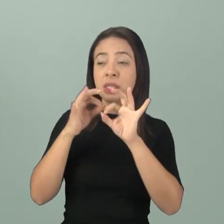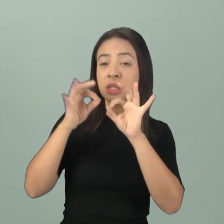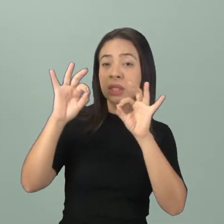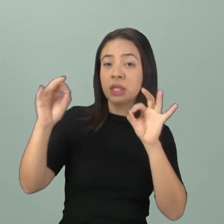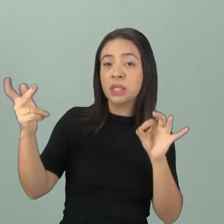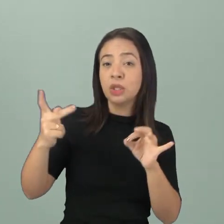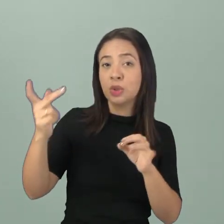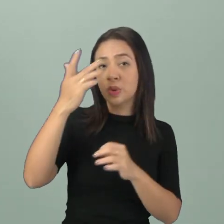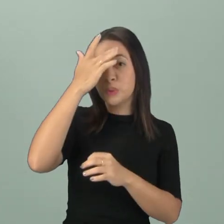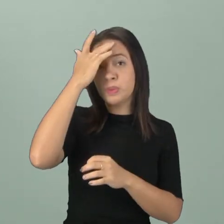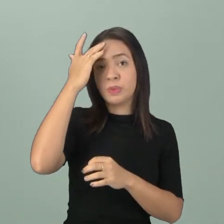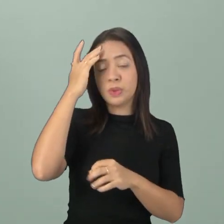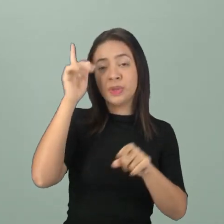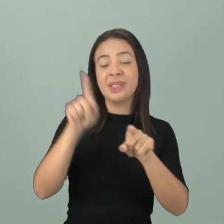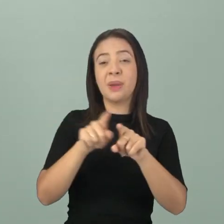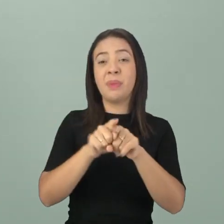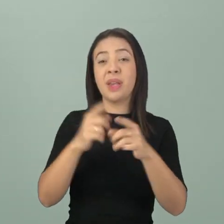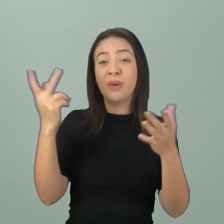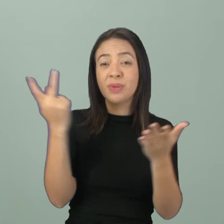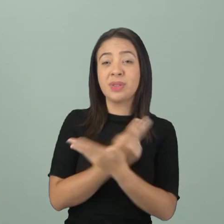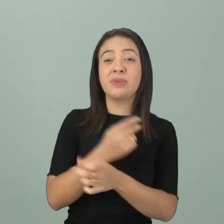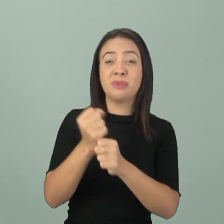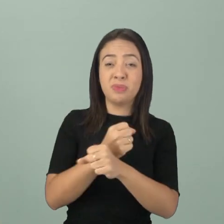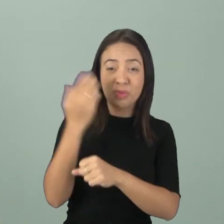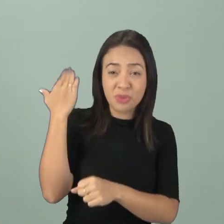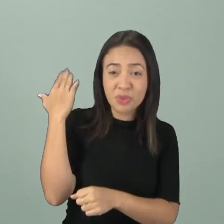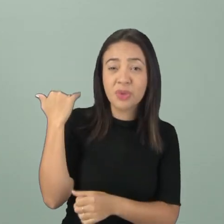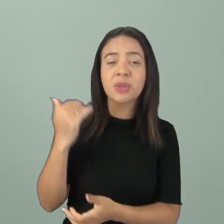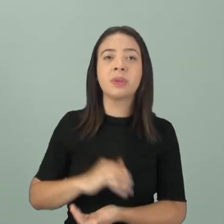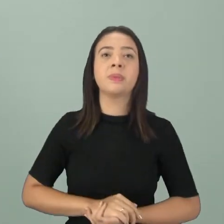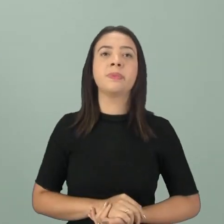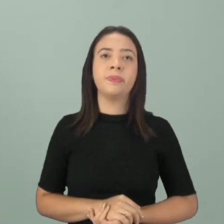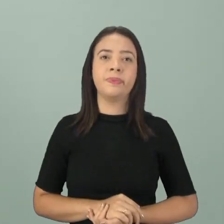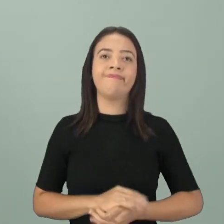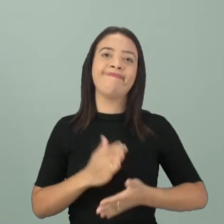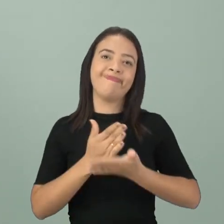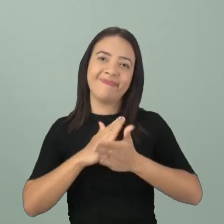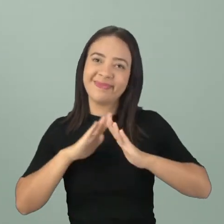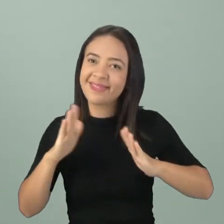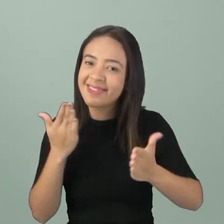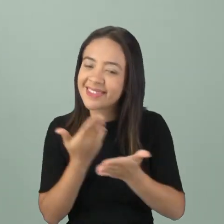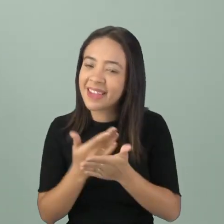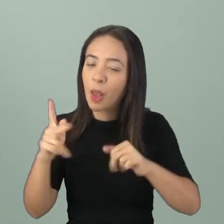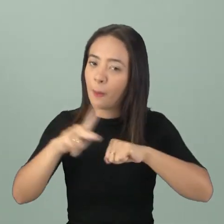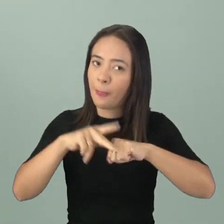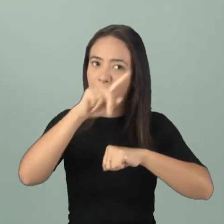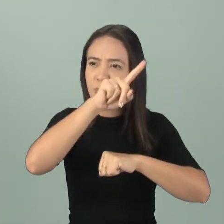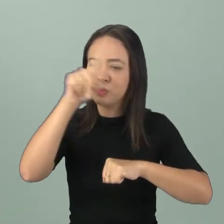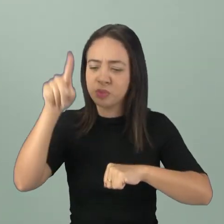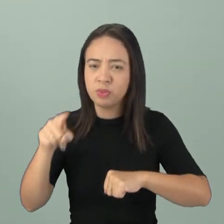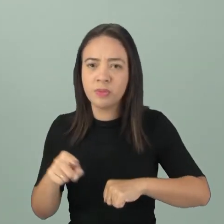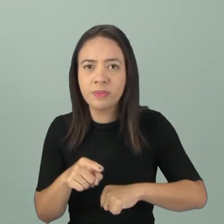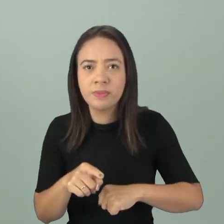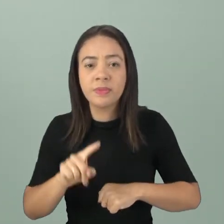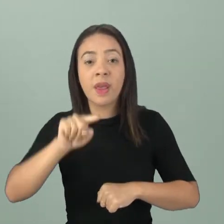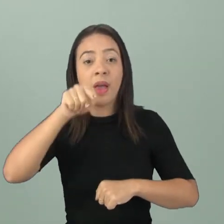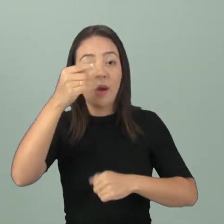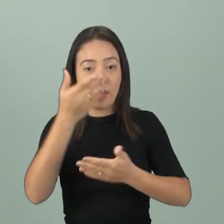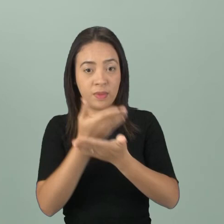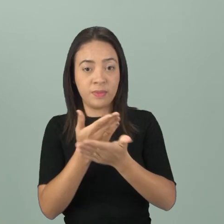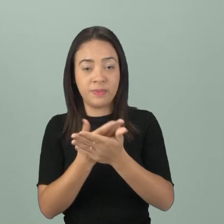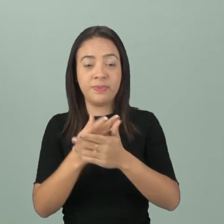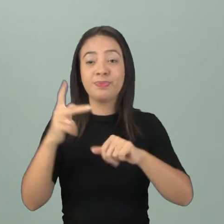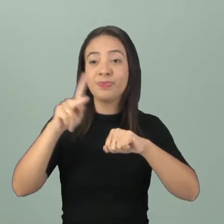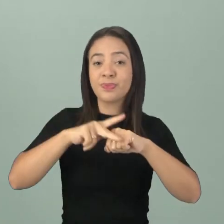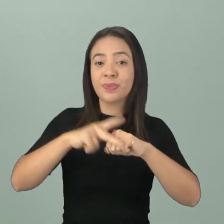para indicar um momento distante no momento da fala, tá? Essa foi a aula de hoje sobre pronomes demonstrativos. Na próxima a gente